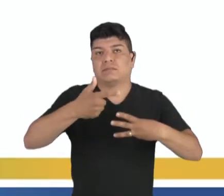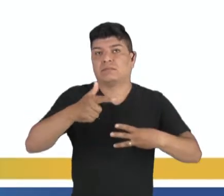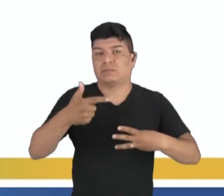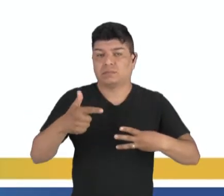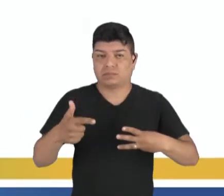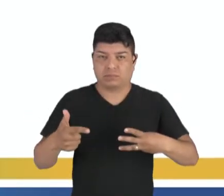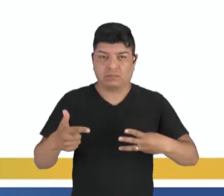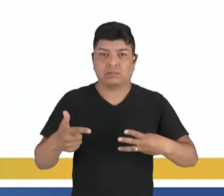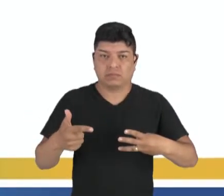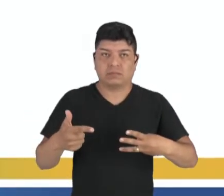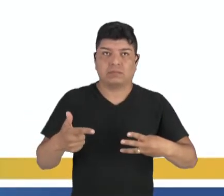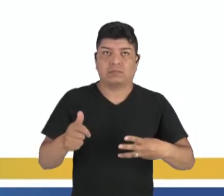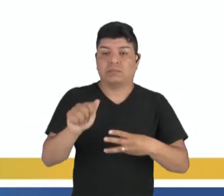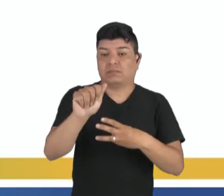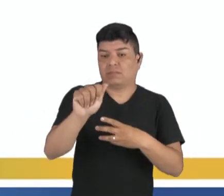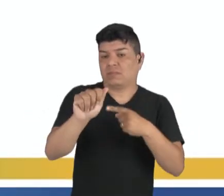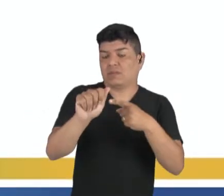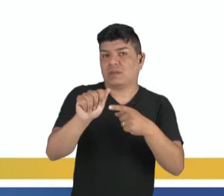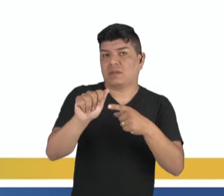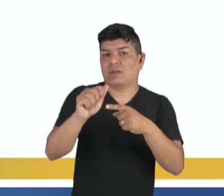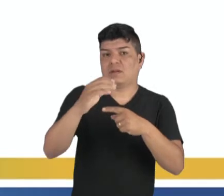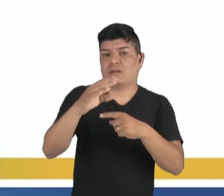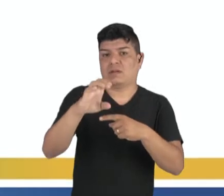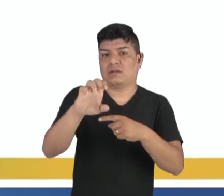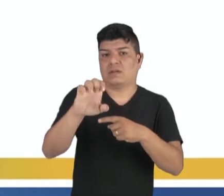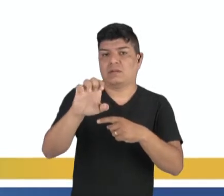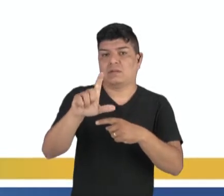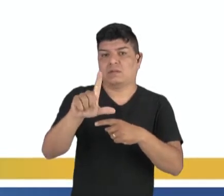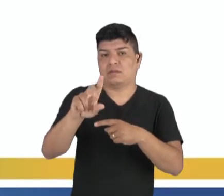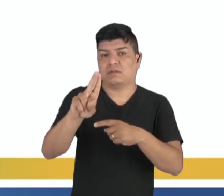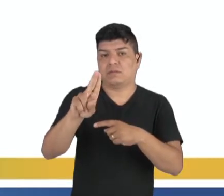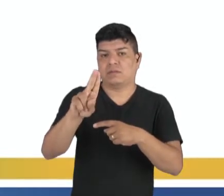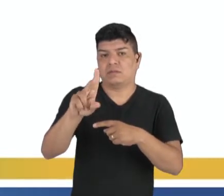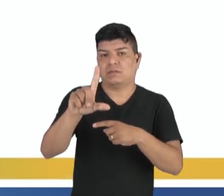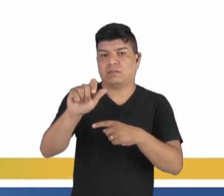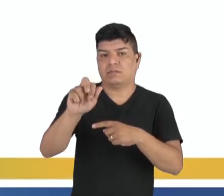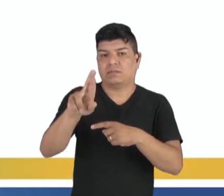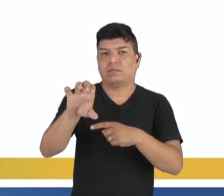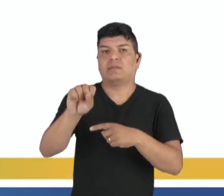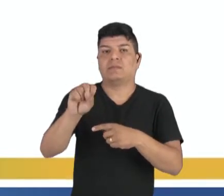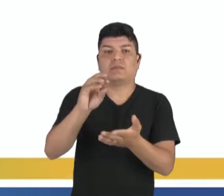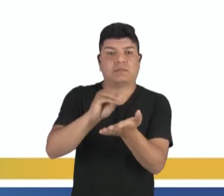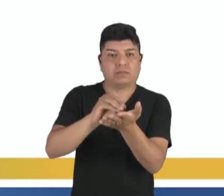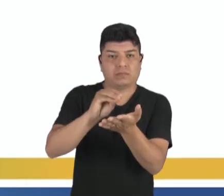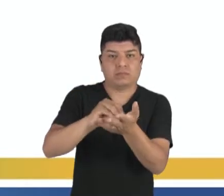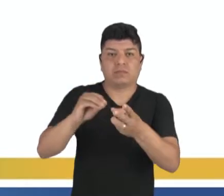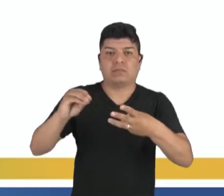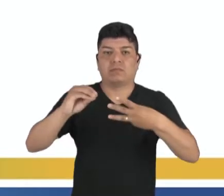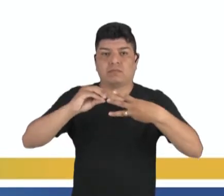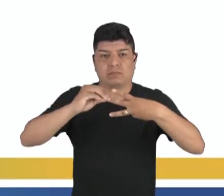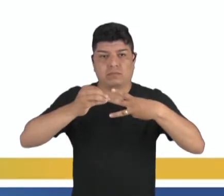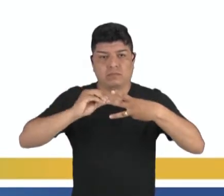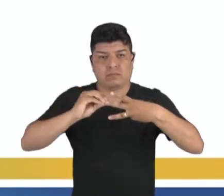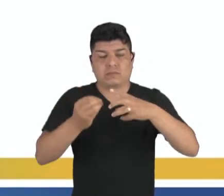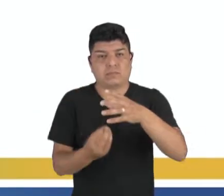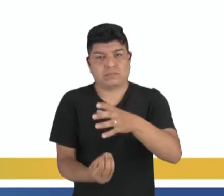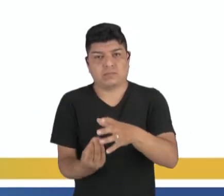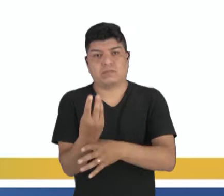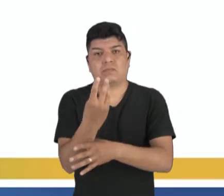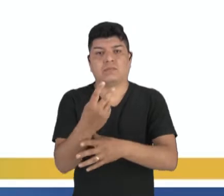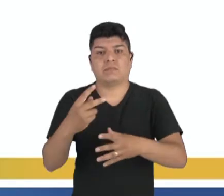importante. E esse A, vocês podem fazer a associação com ausência de células, e eles são formados